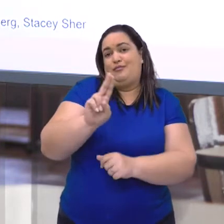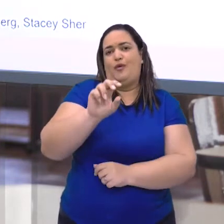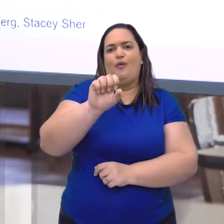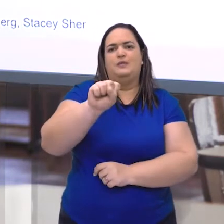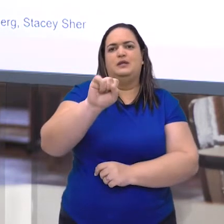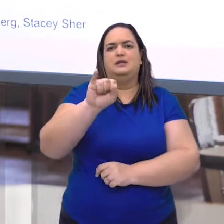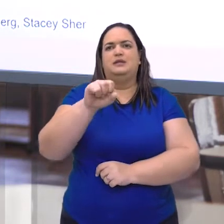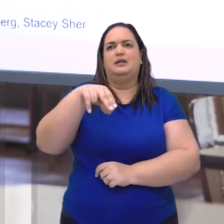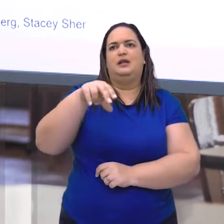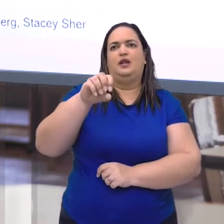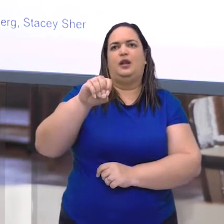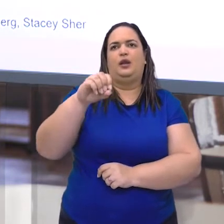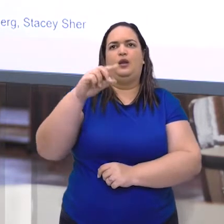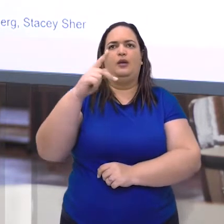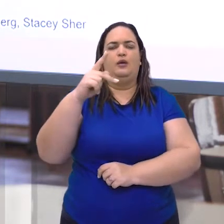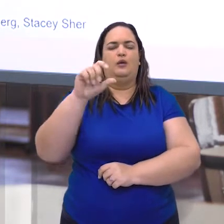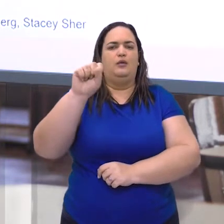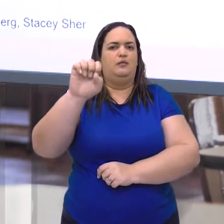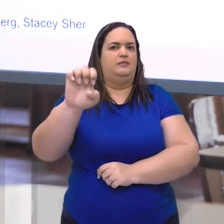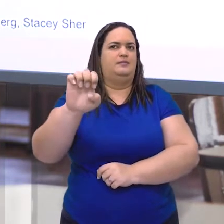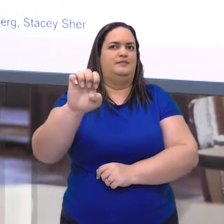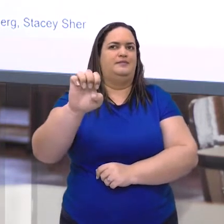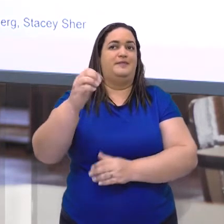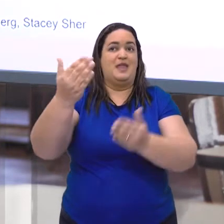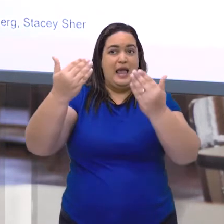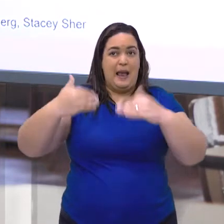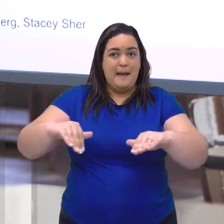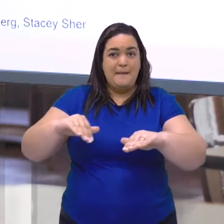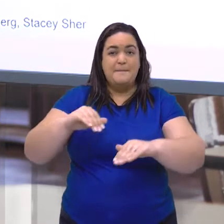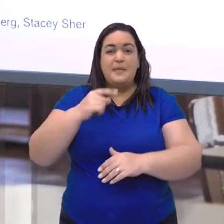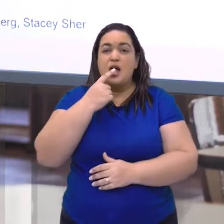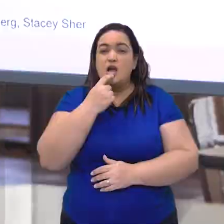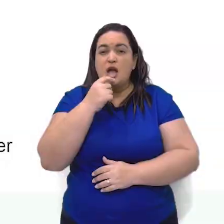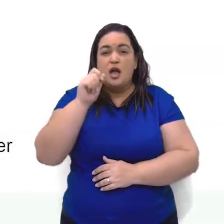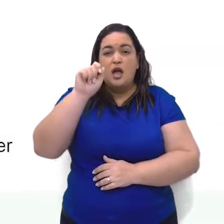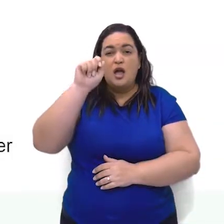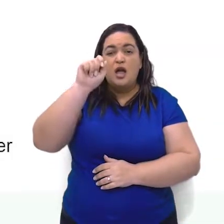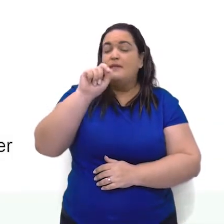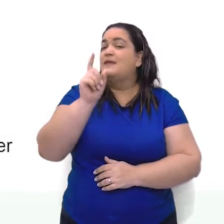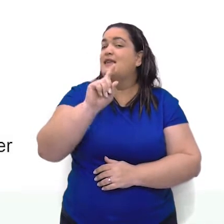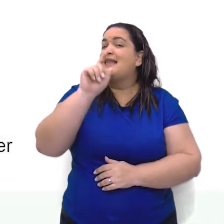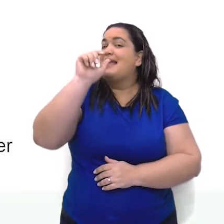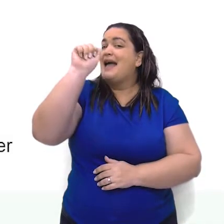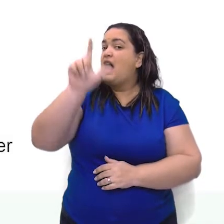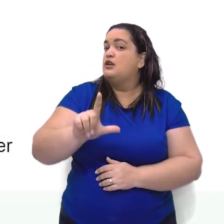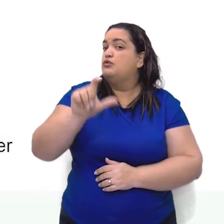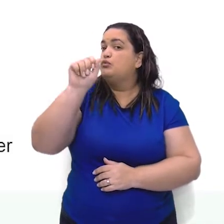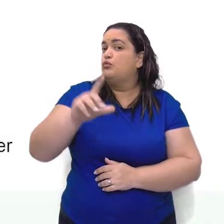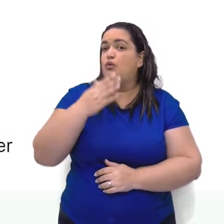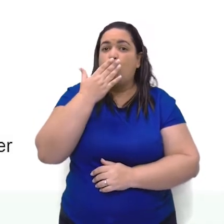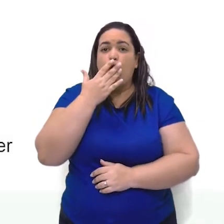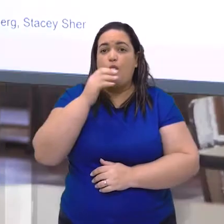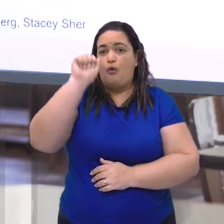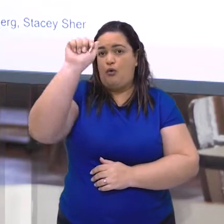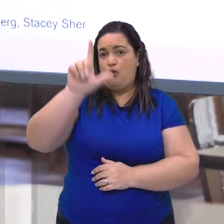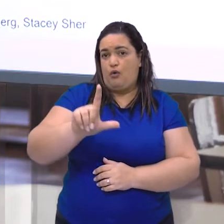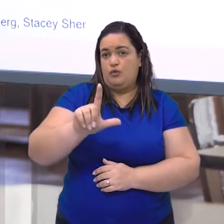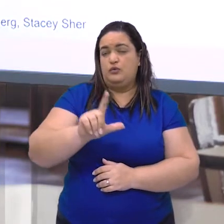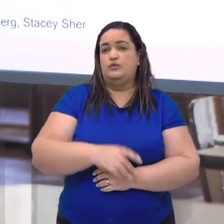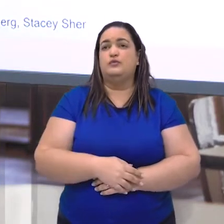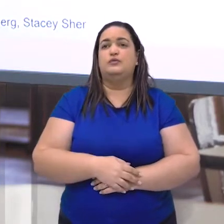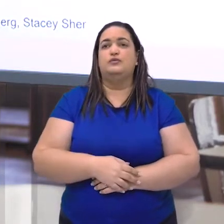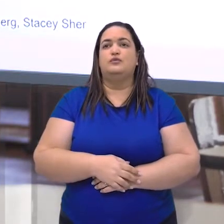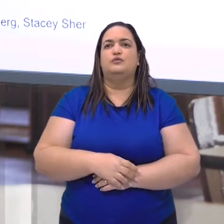E aí uma referência embaixo, nessas letrinhas que estão azuis aí, de onde foi tirada essa informação, não